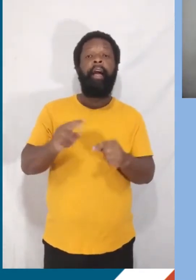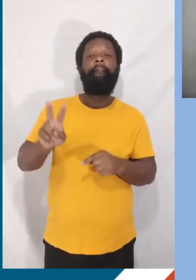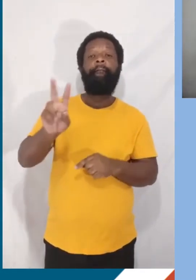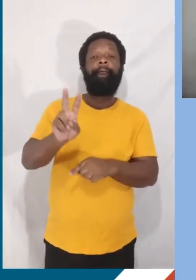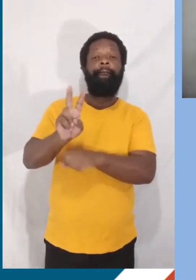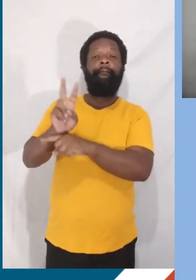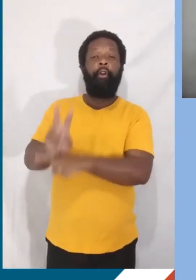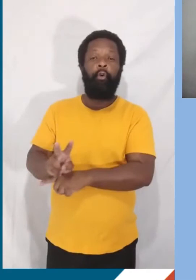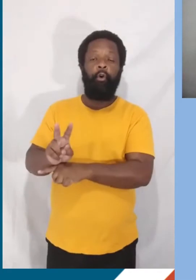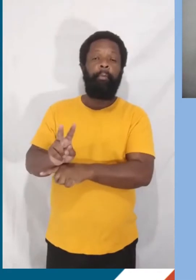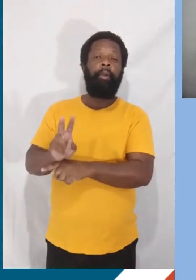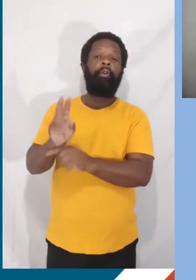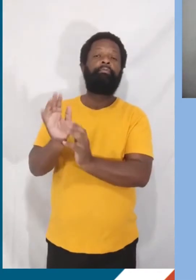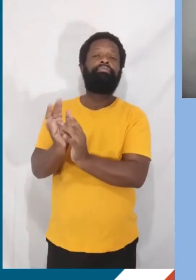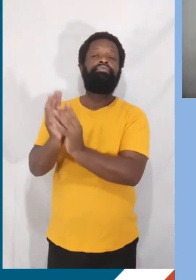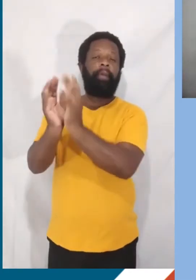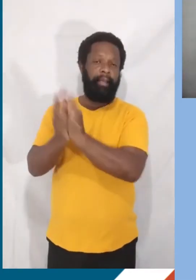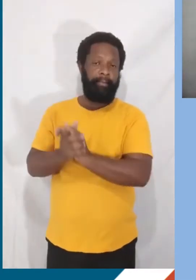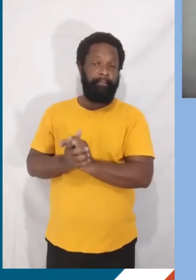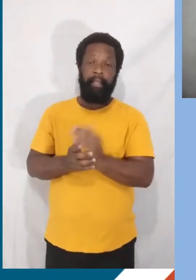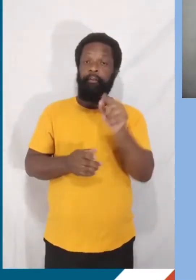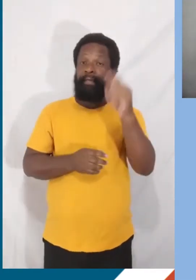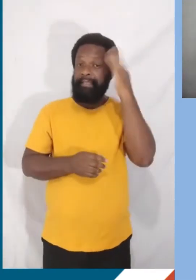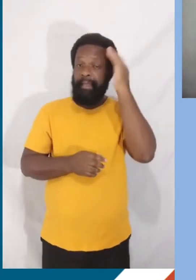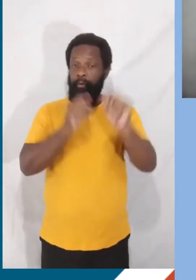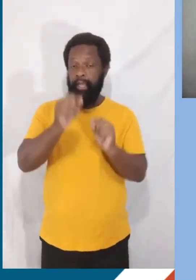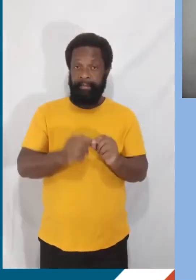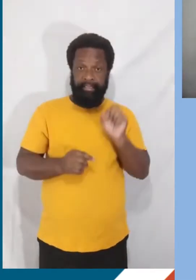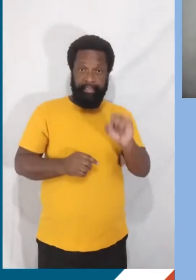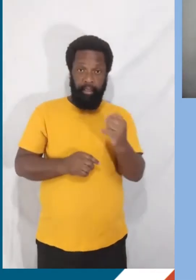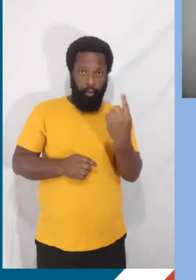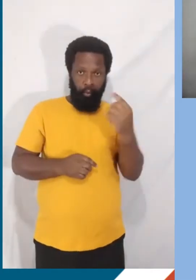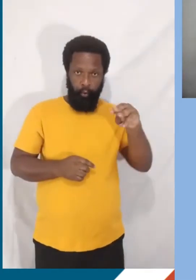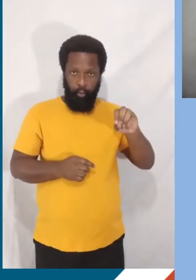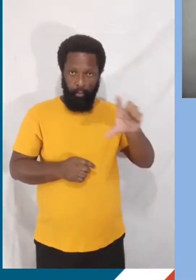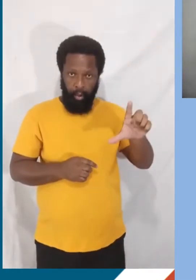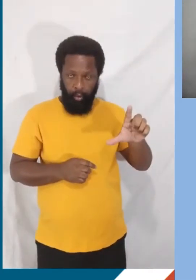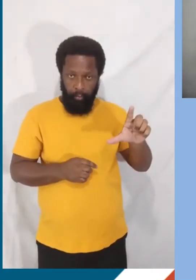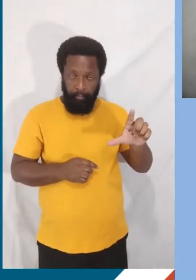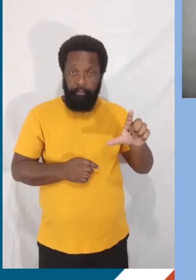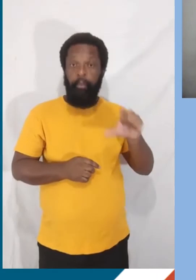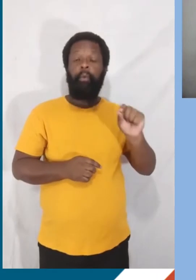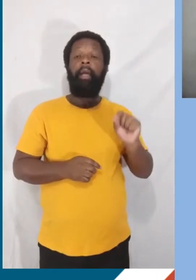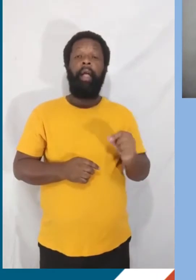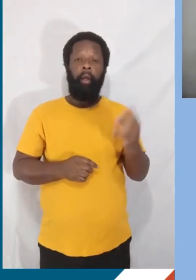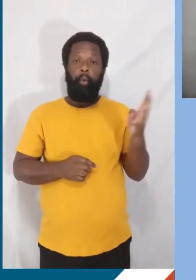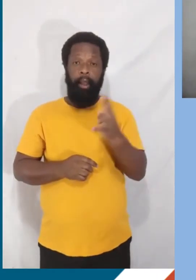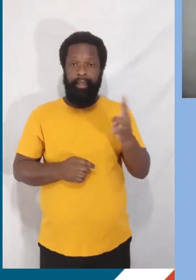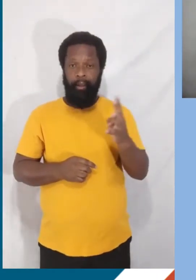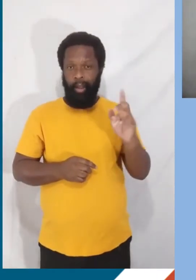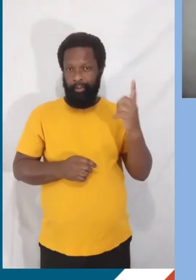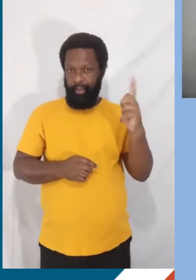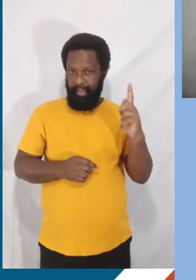o volume de um gás na CNTP. Então, você sabe que se 1 mol de CO2 corresponde à massa molar dele,